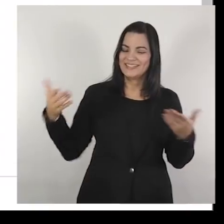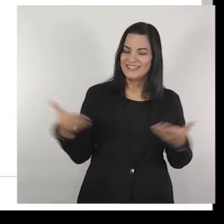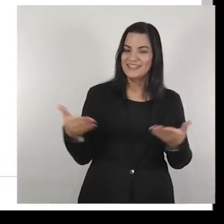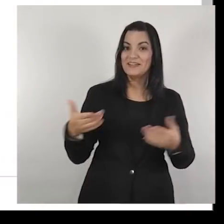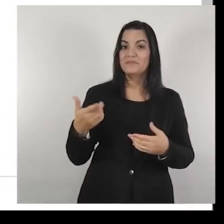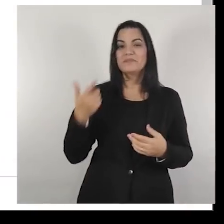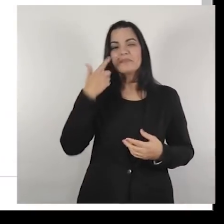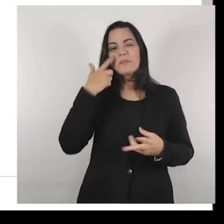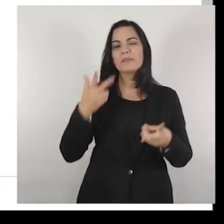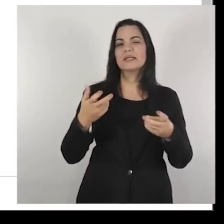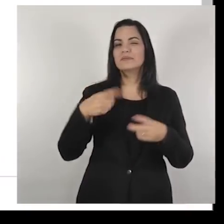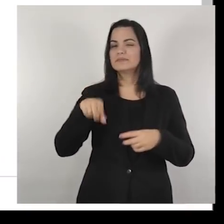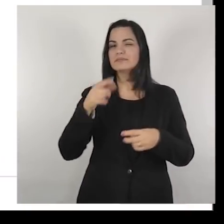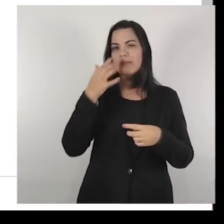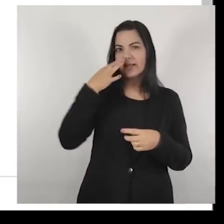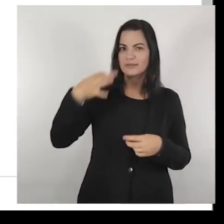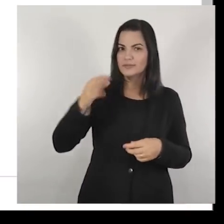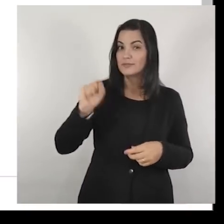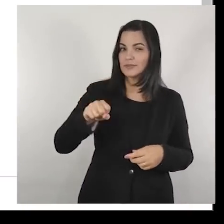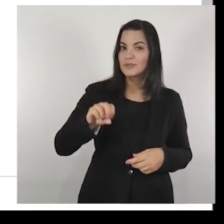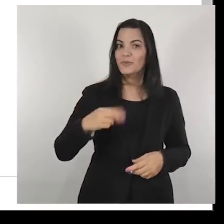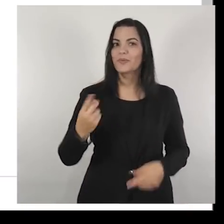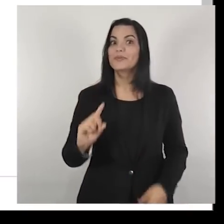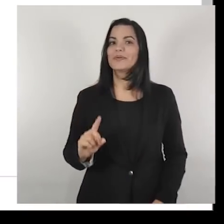atentos aí, tá bom? Então vamos lá?